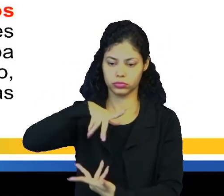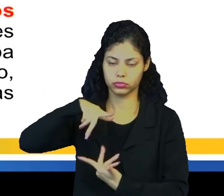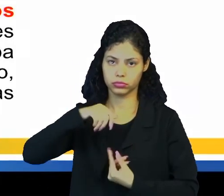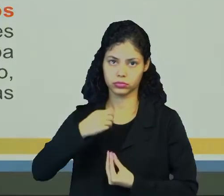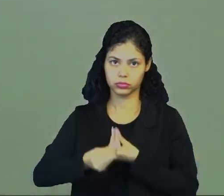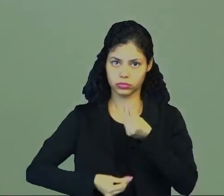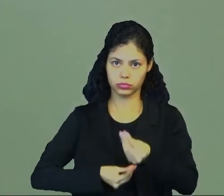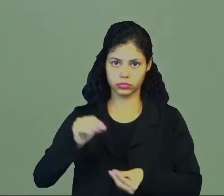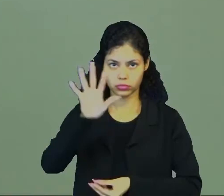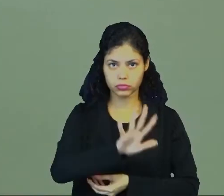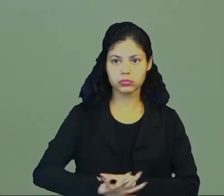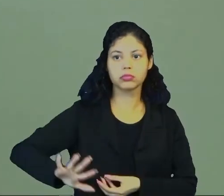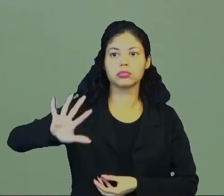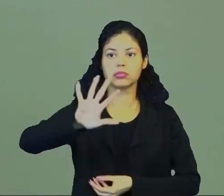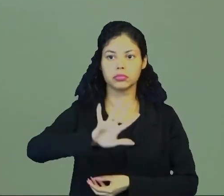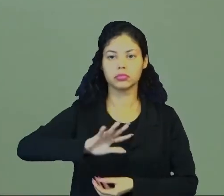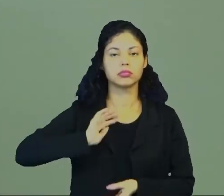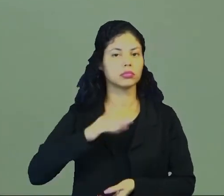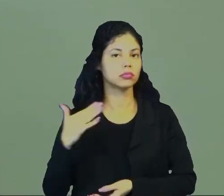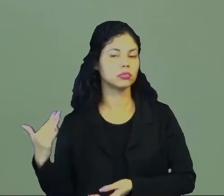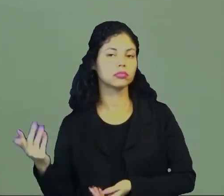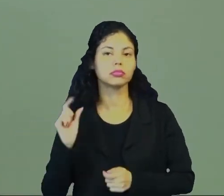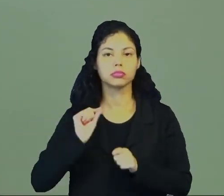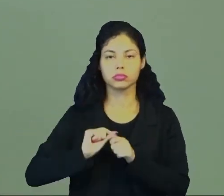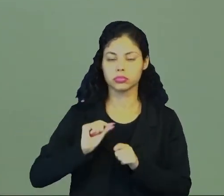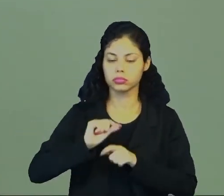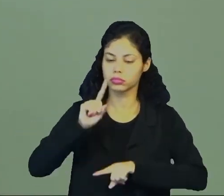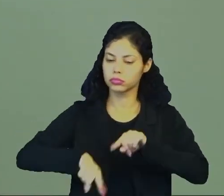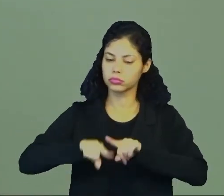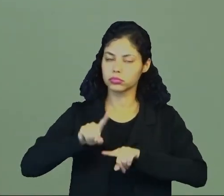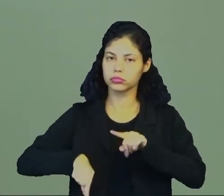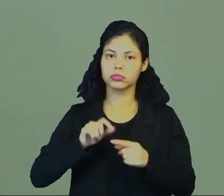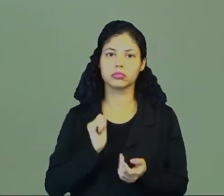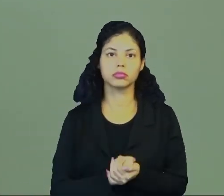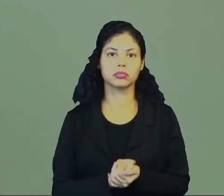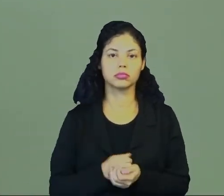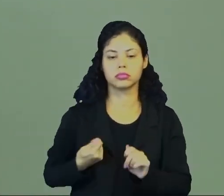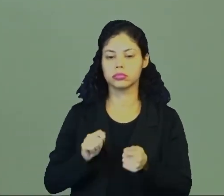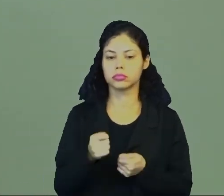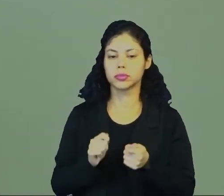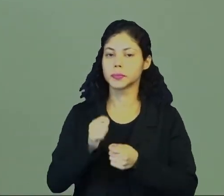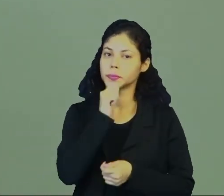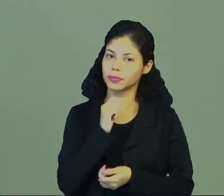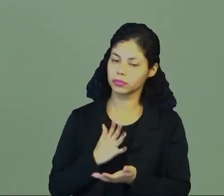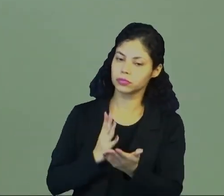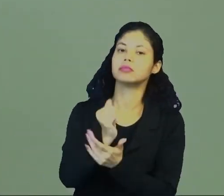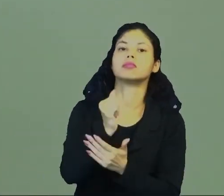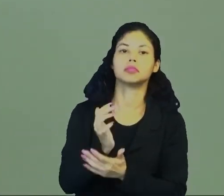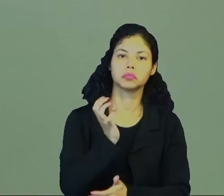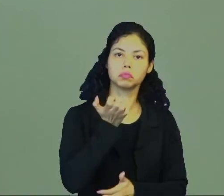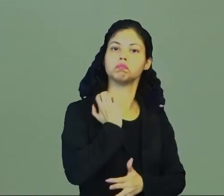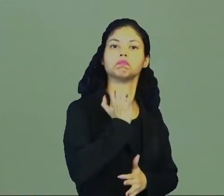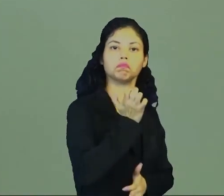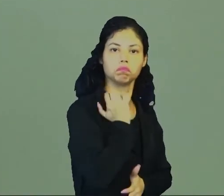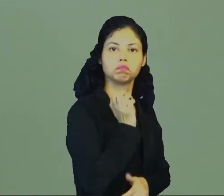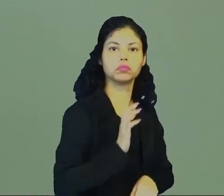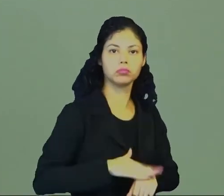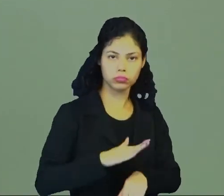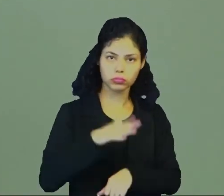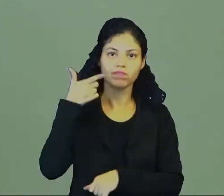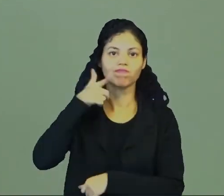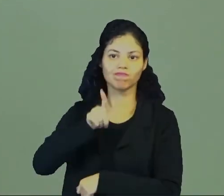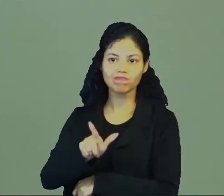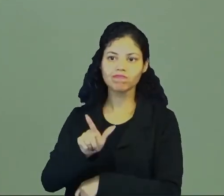planeta como um todo. Então, quando se fala de matéria-prima, sabemos que quanto mais o homem busca ser rico, mais ele